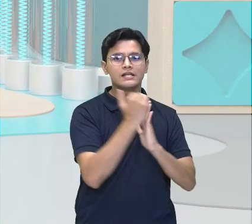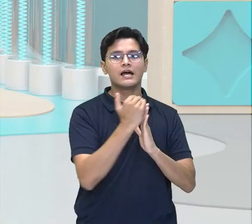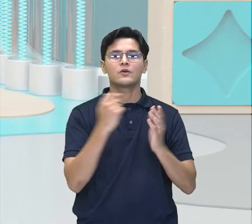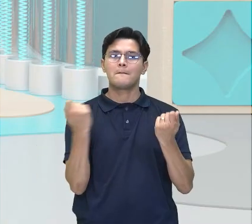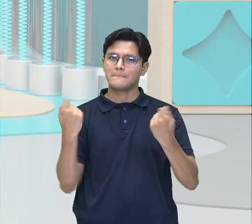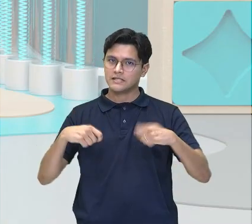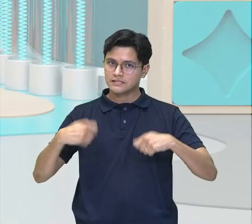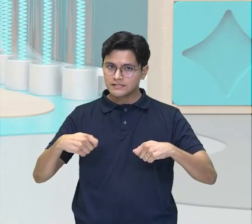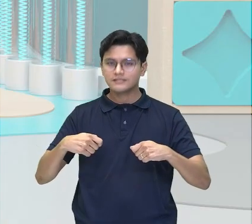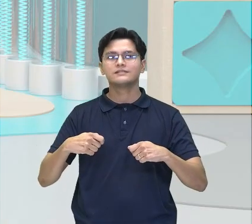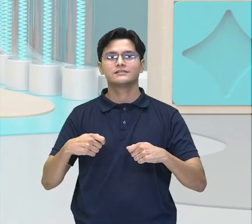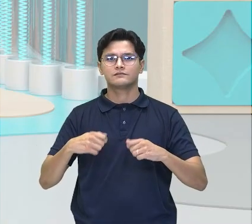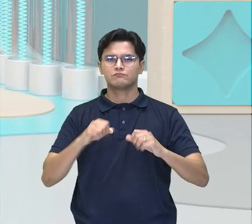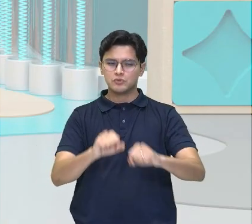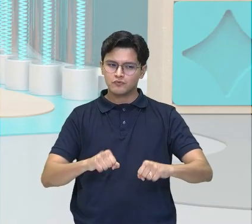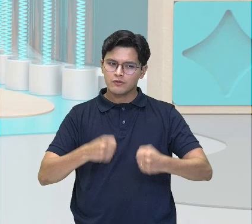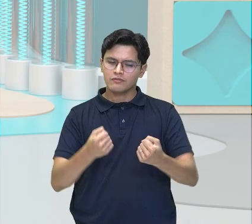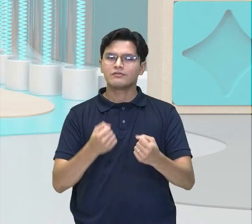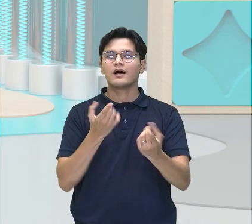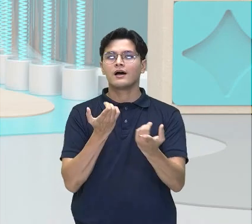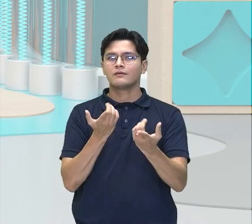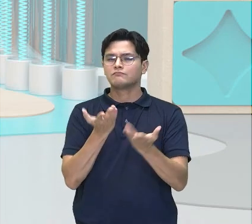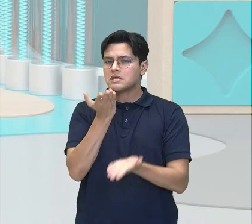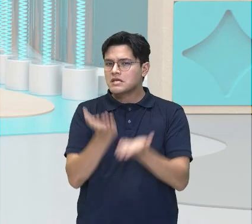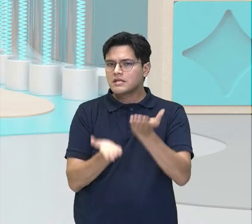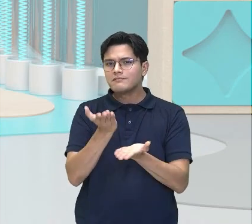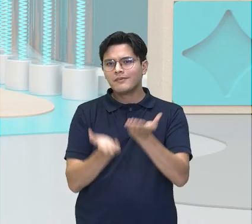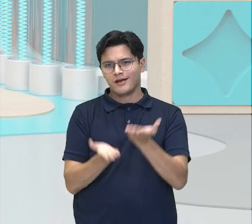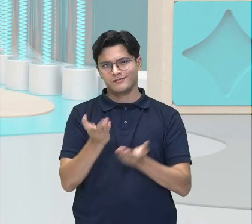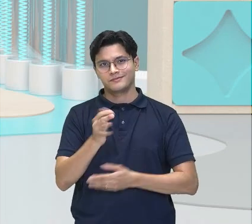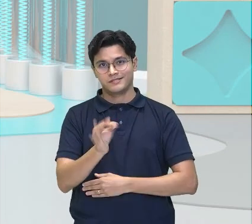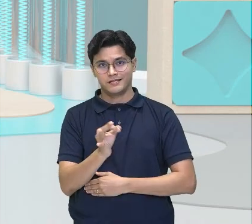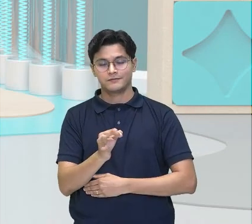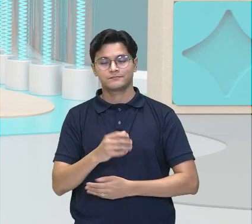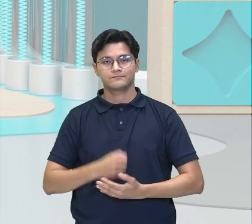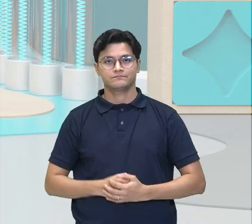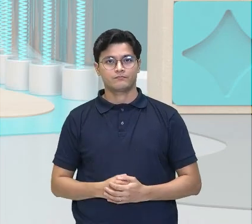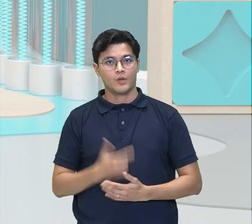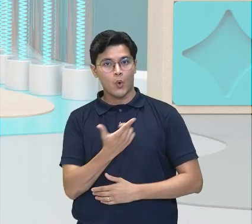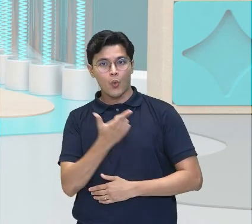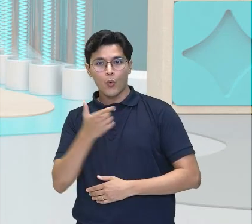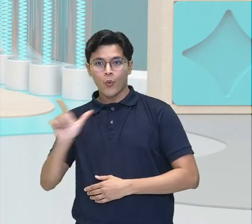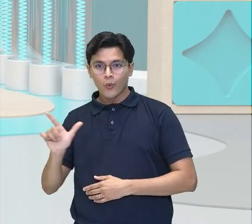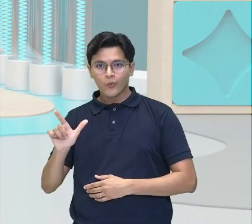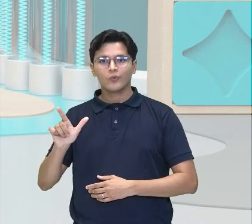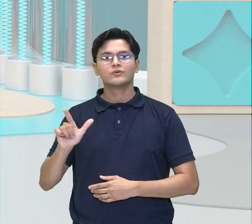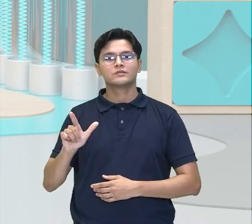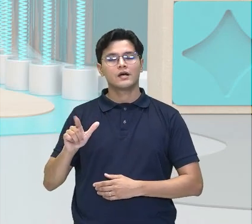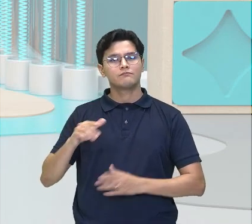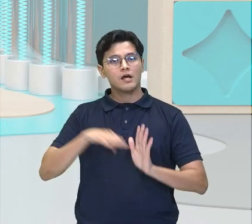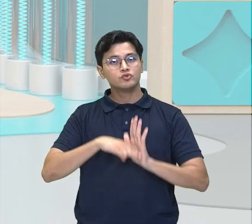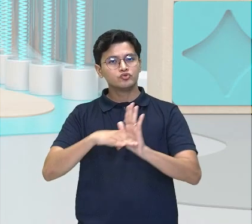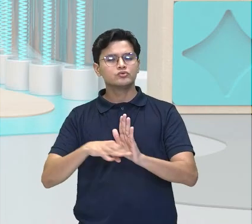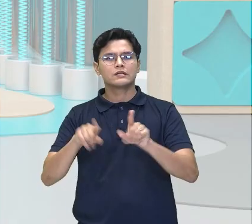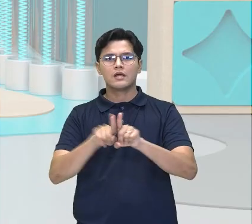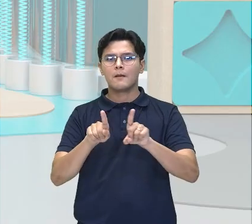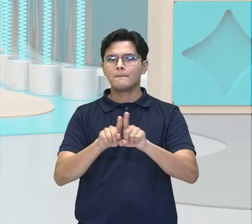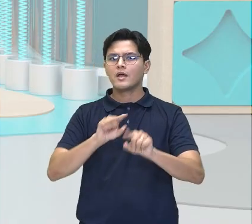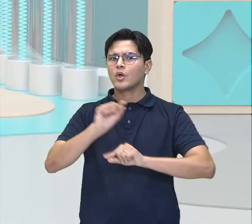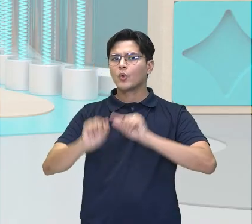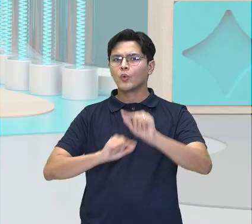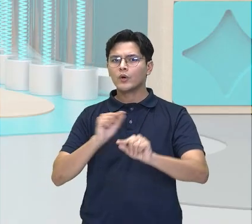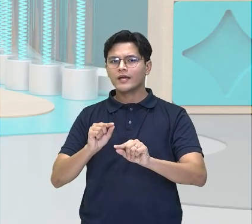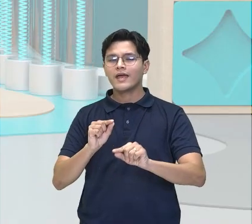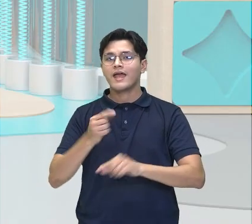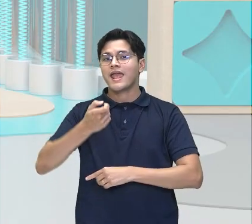E aí, outro fator que pode ajudar muito é a medicação, porém, percebam que tem ali um ponto-chave, que